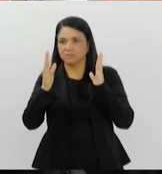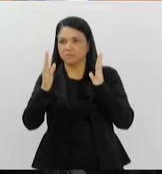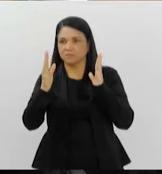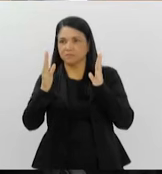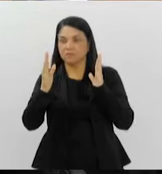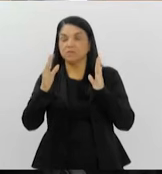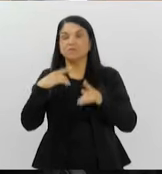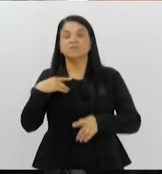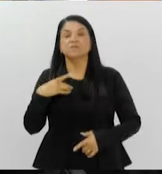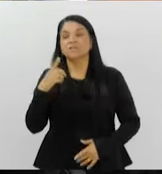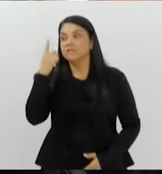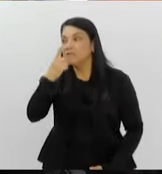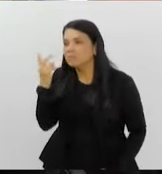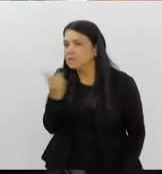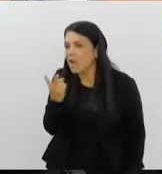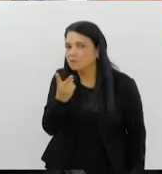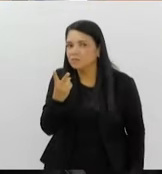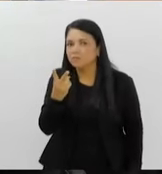Deputados.